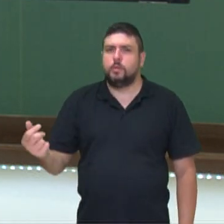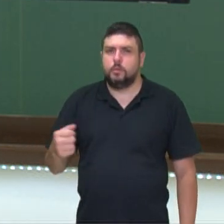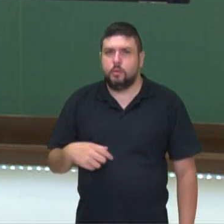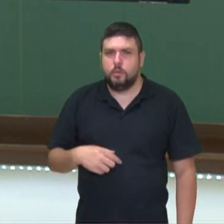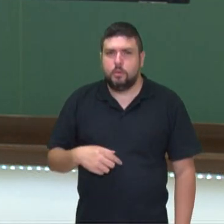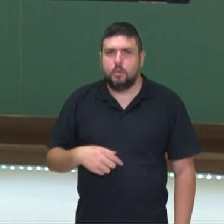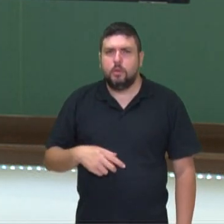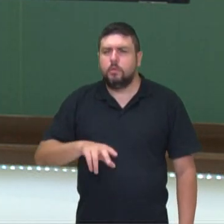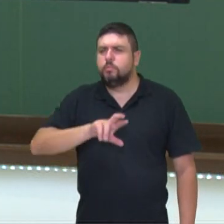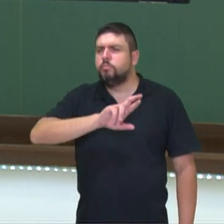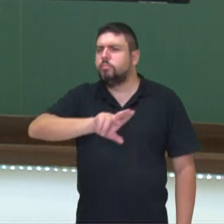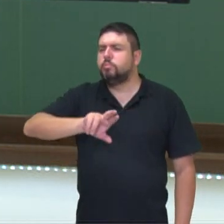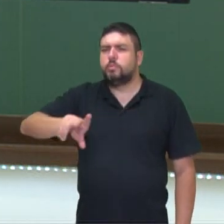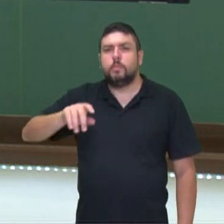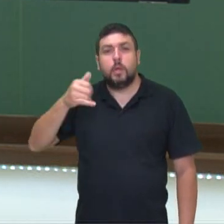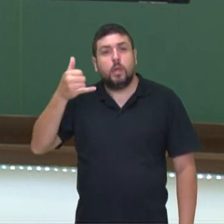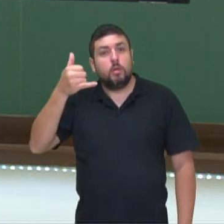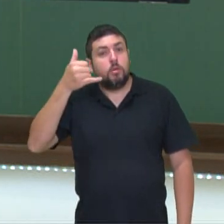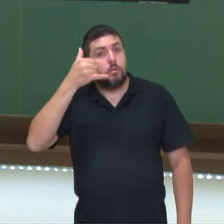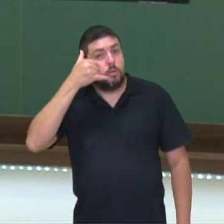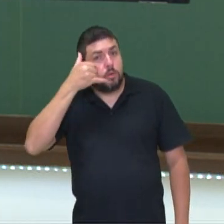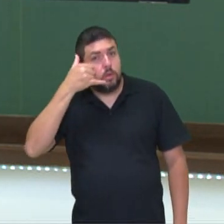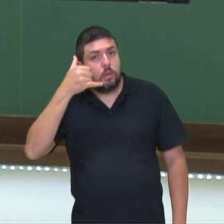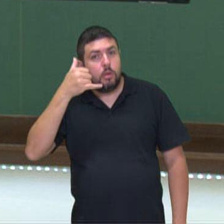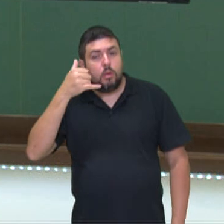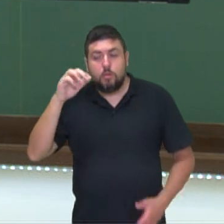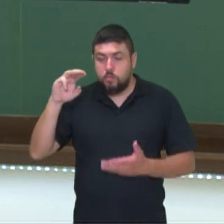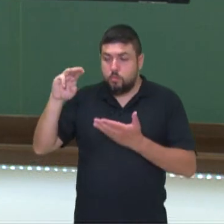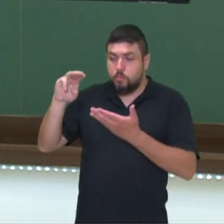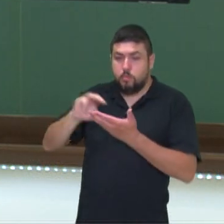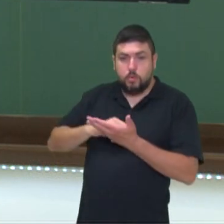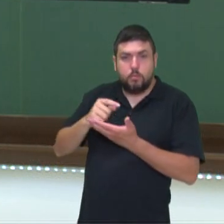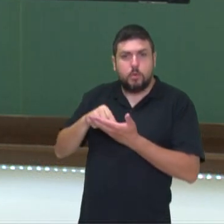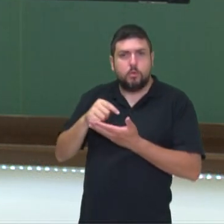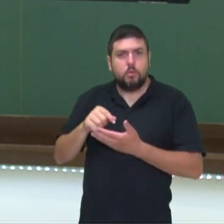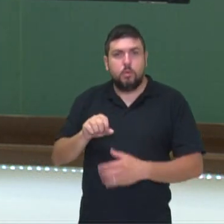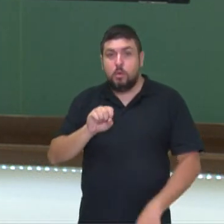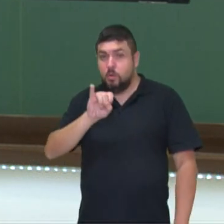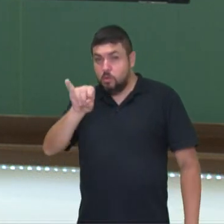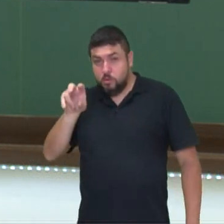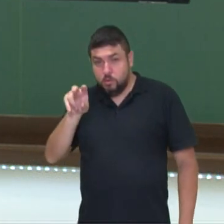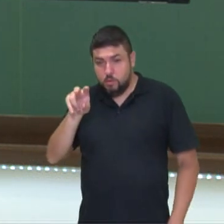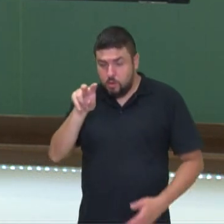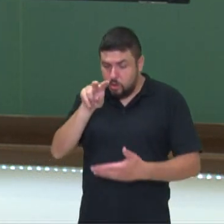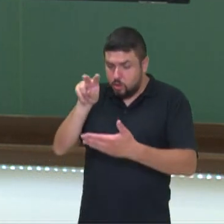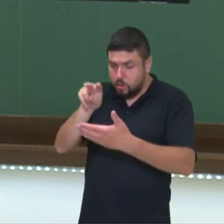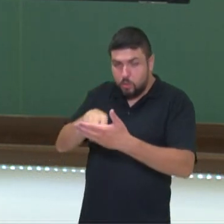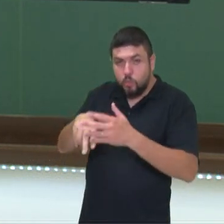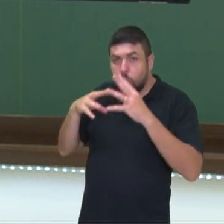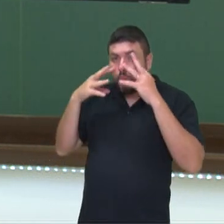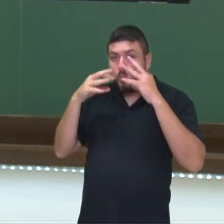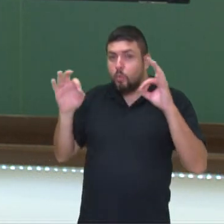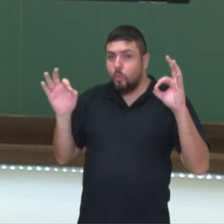Recebemos, volta e meia no celular, uma mensagem, uma notícia, que se não olhamos com atenção, se não